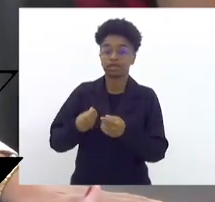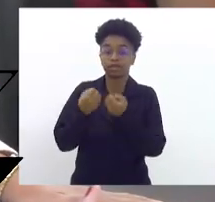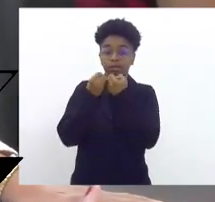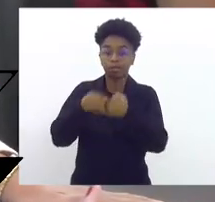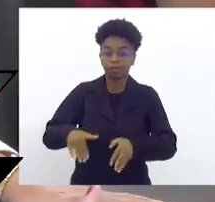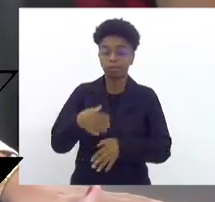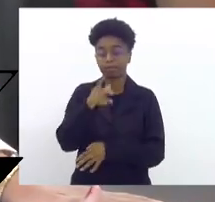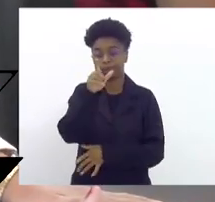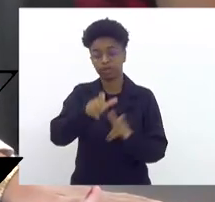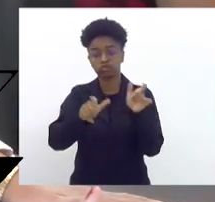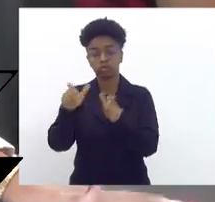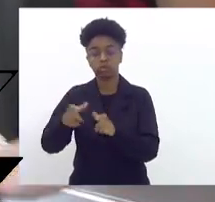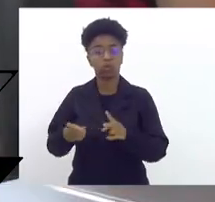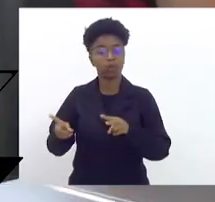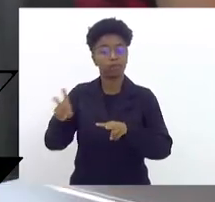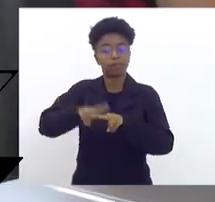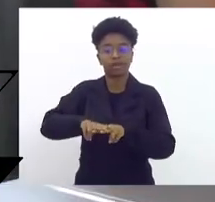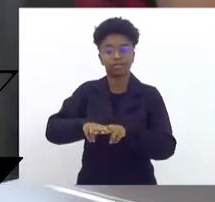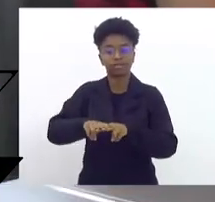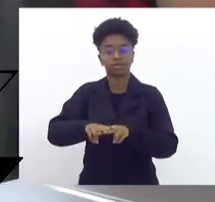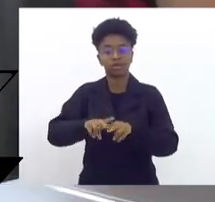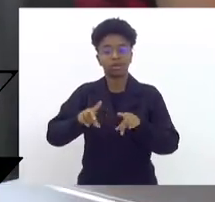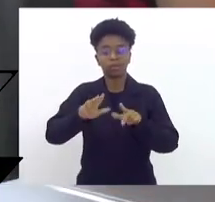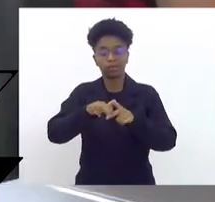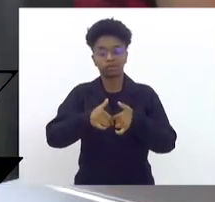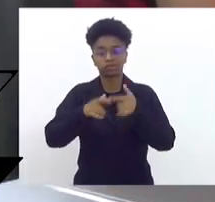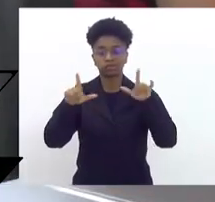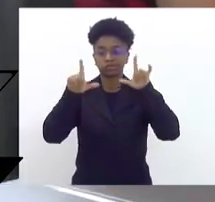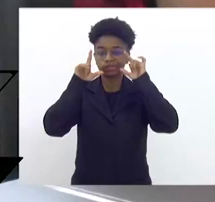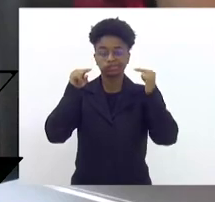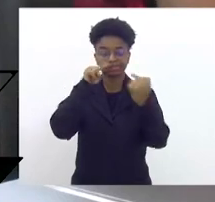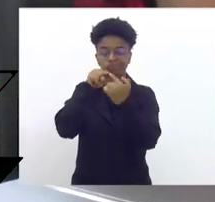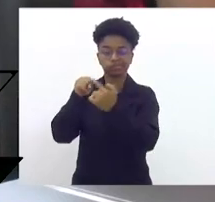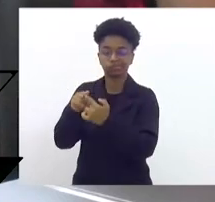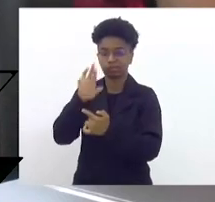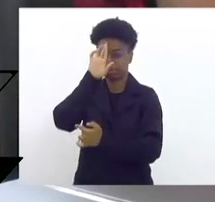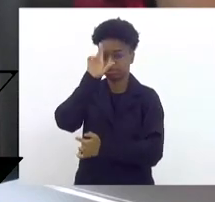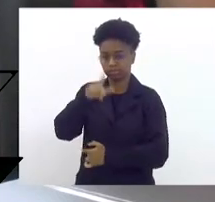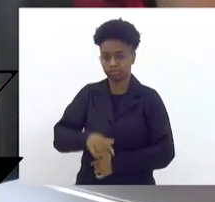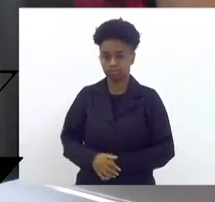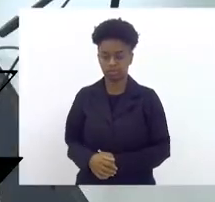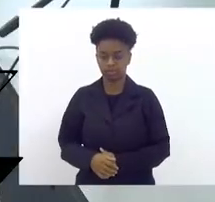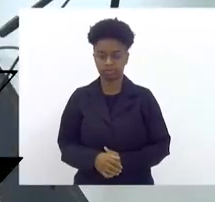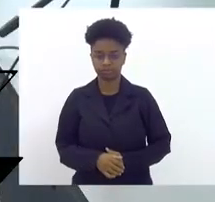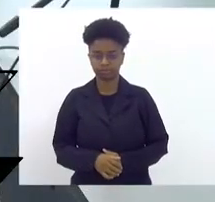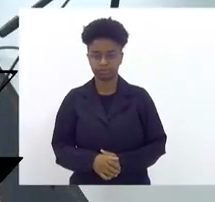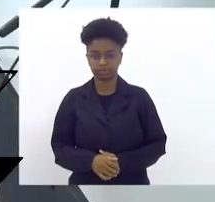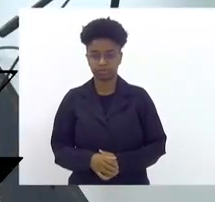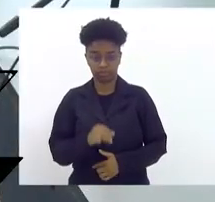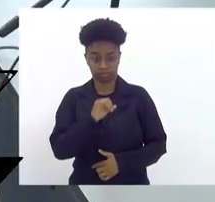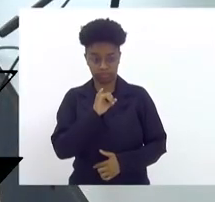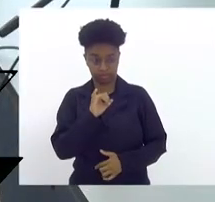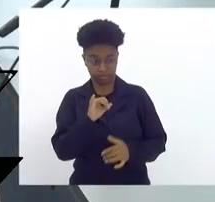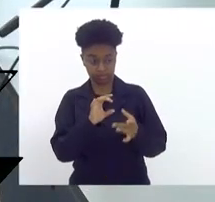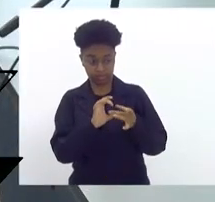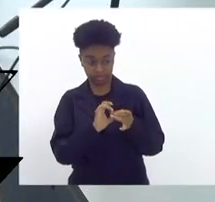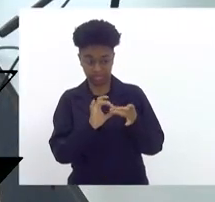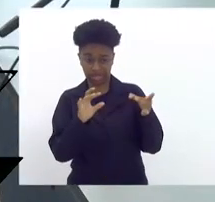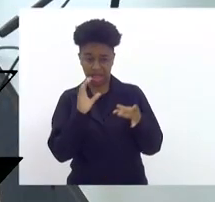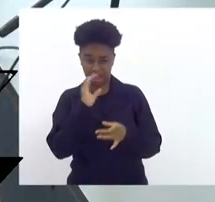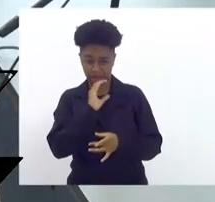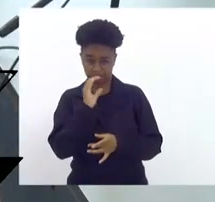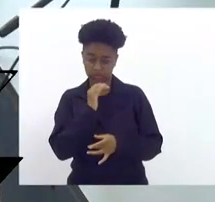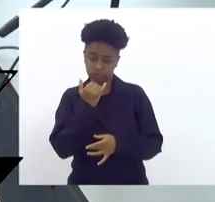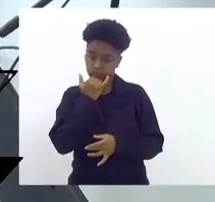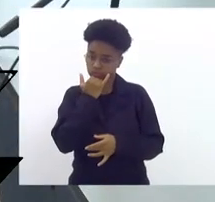foi aprisionada por um reconhecimento fotográfico equivocado presidenta se vossa excelência me permite muito rapidamente